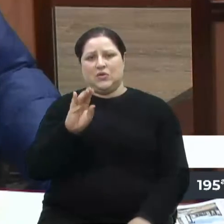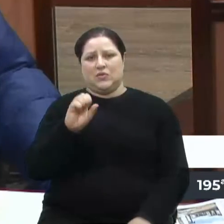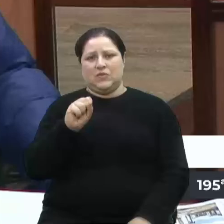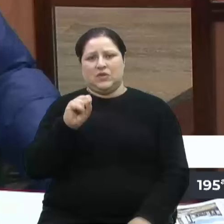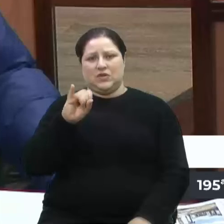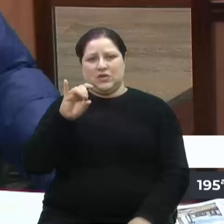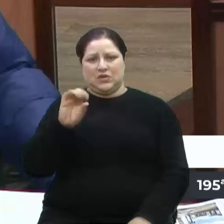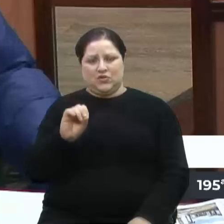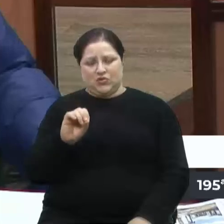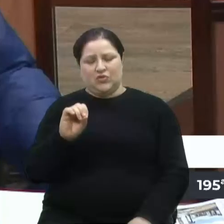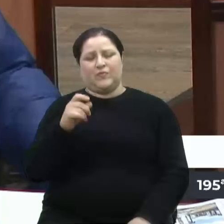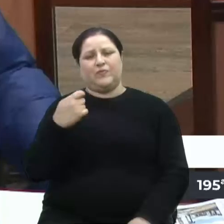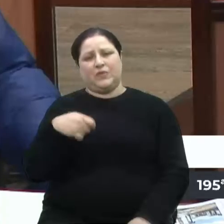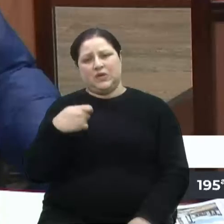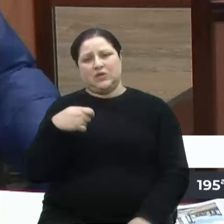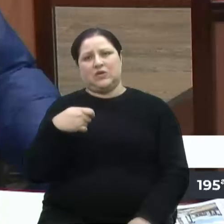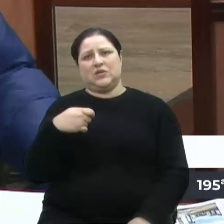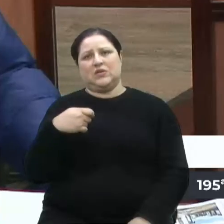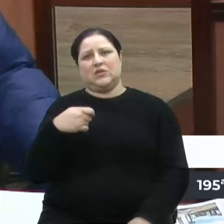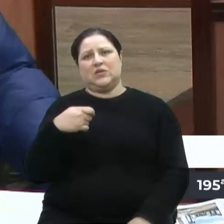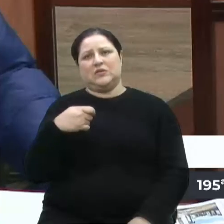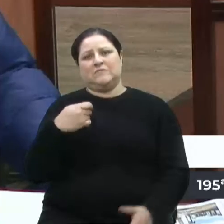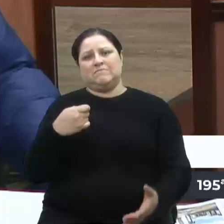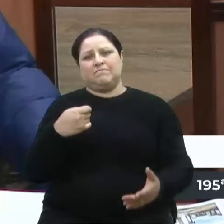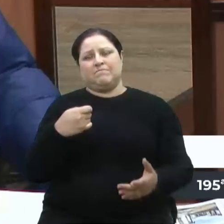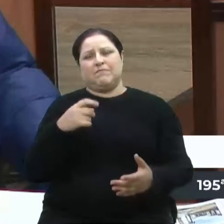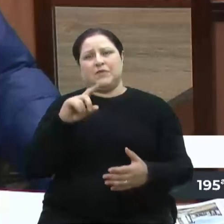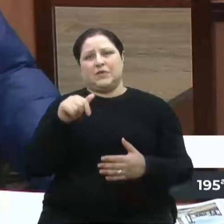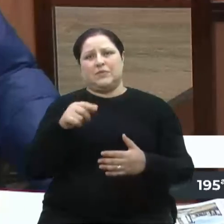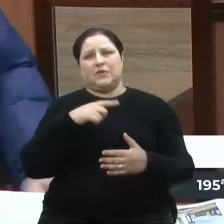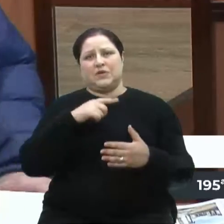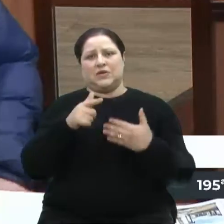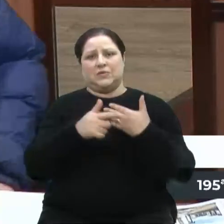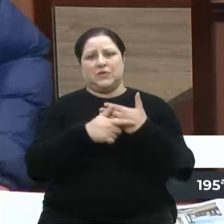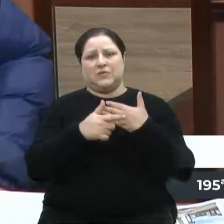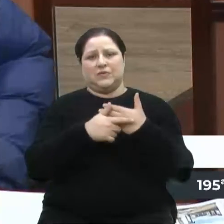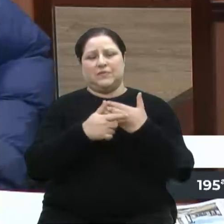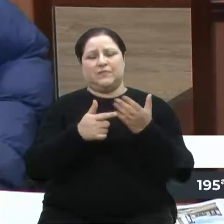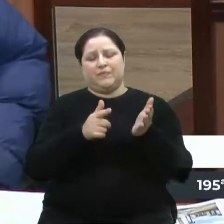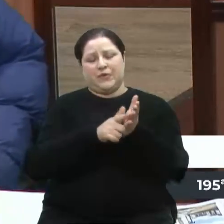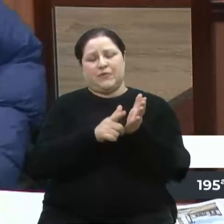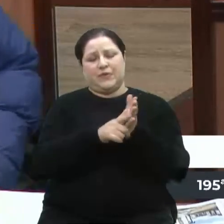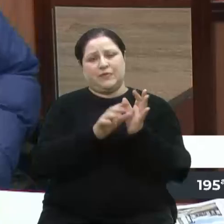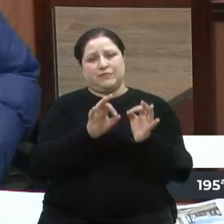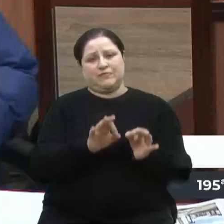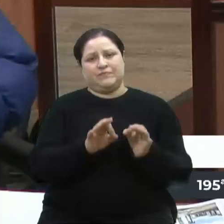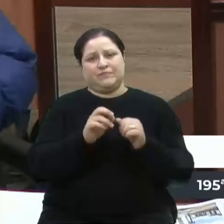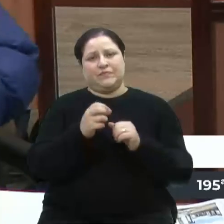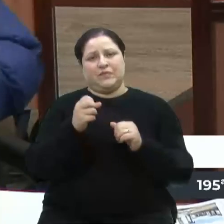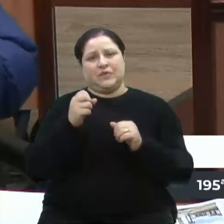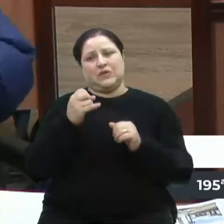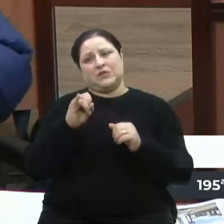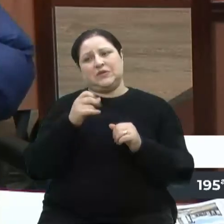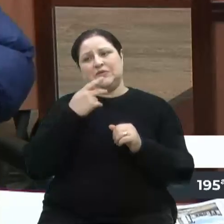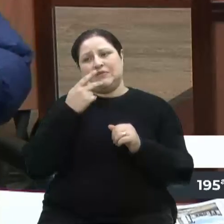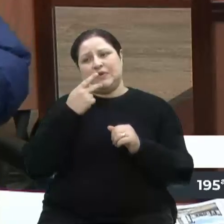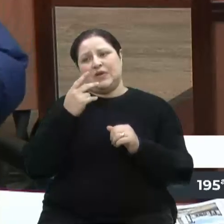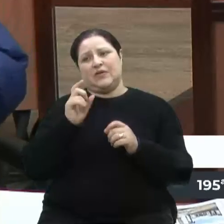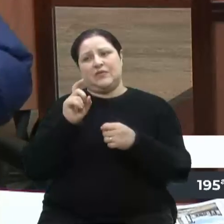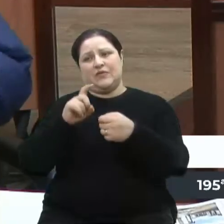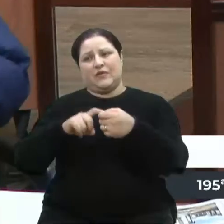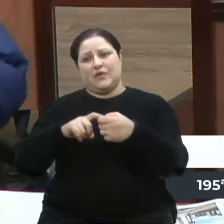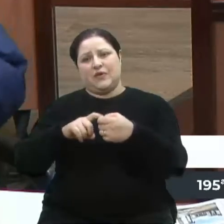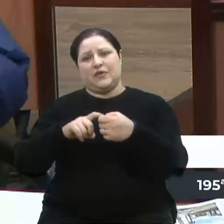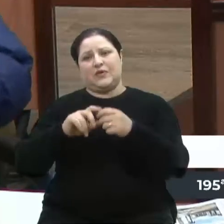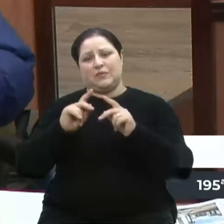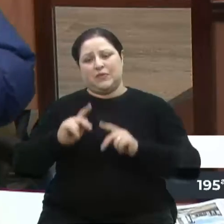de dizer para a população que a passagem vai voltar a ser 5,60, que vai pagar, ok, e que vai ter menos gente e que vai ficar muito mais difícil.